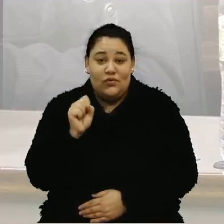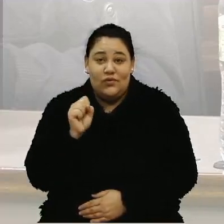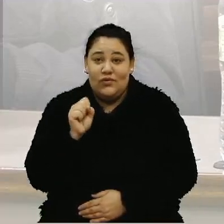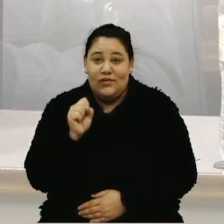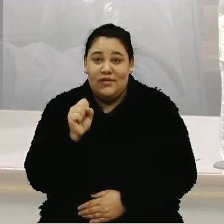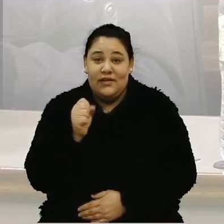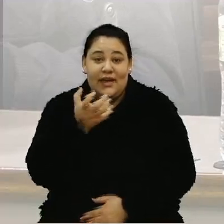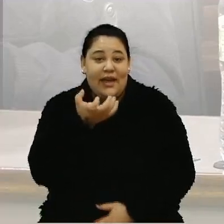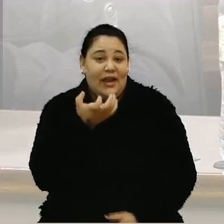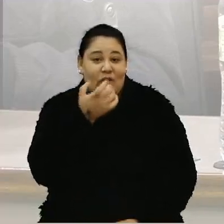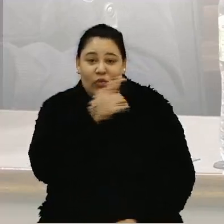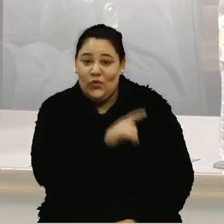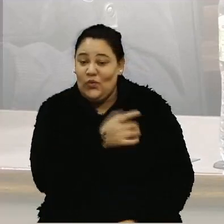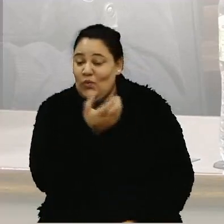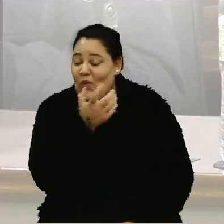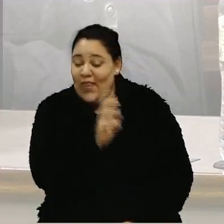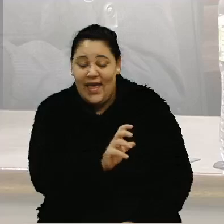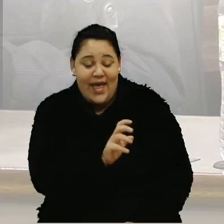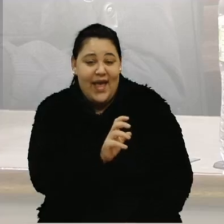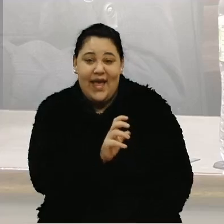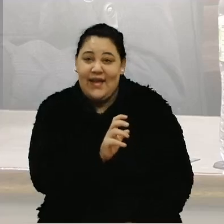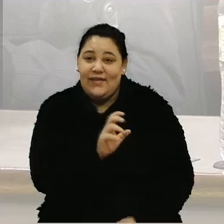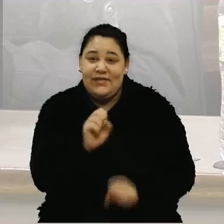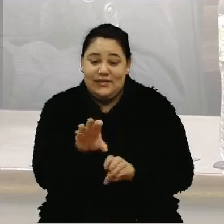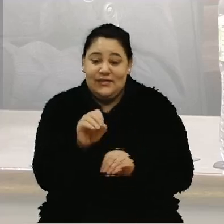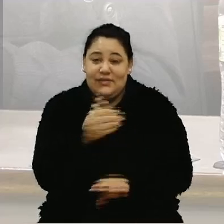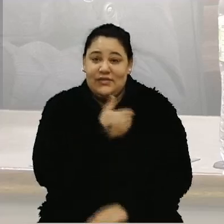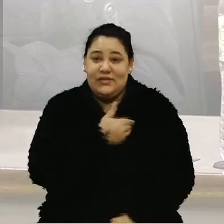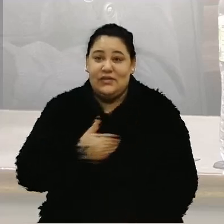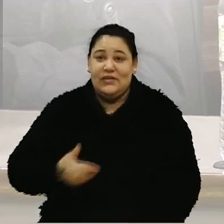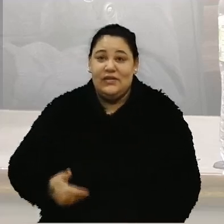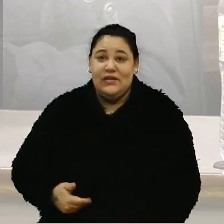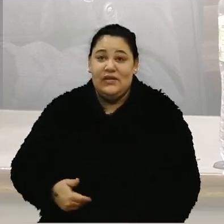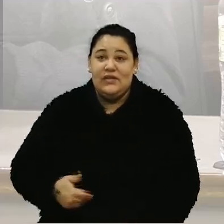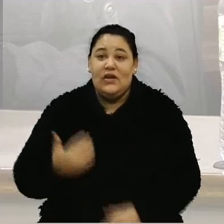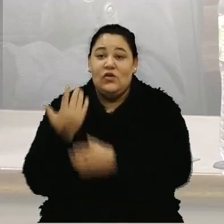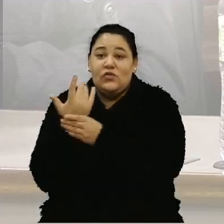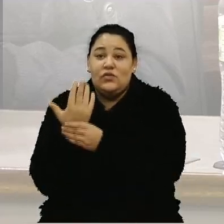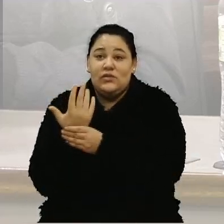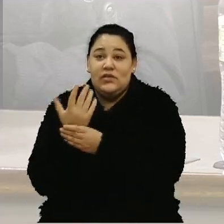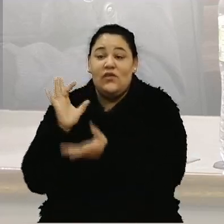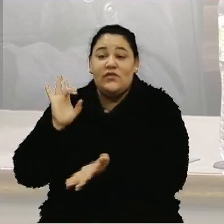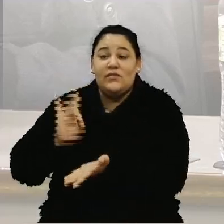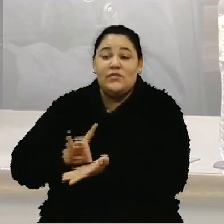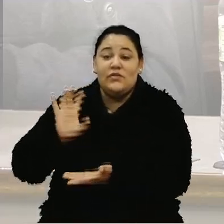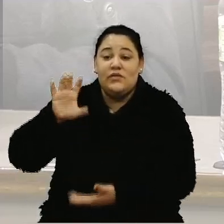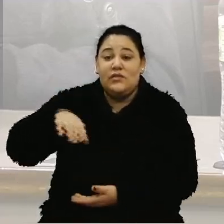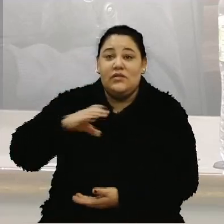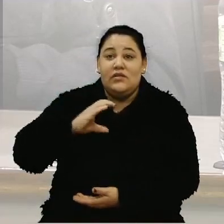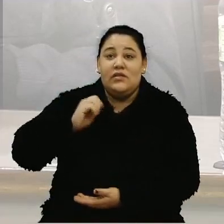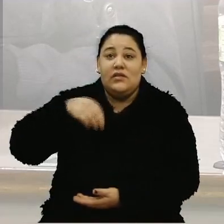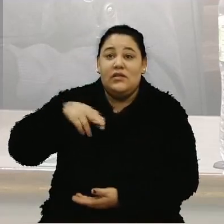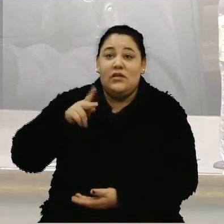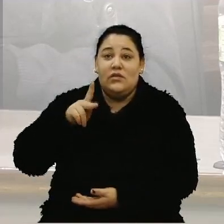Universidade Federal contra a educação pública, a URGS será no Campus 8. Anota aí e me cobra. Obrigado, tá nos